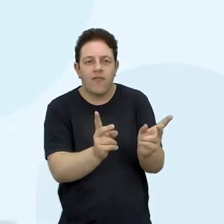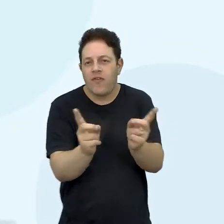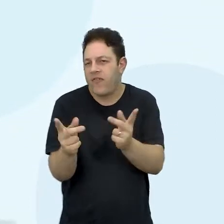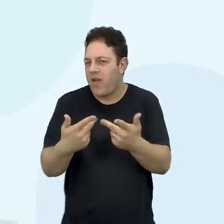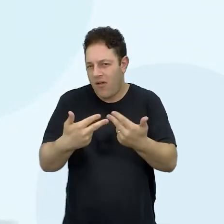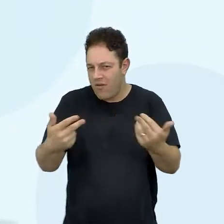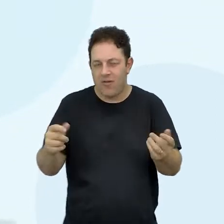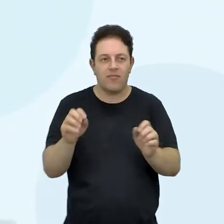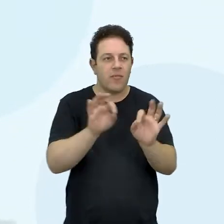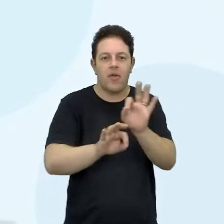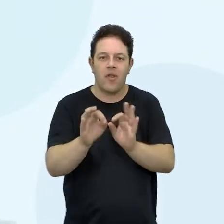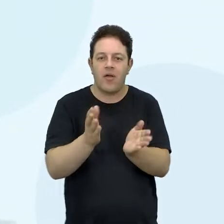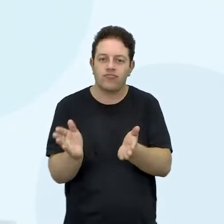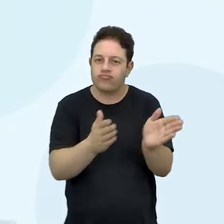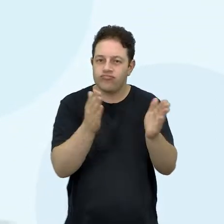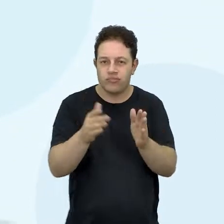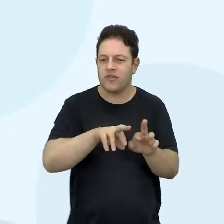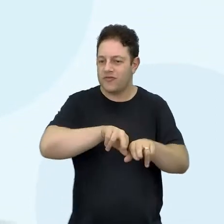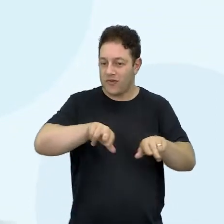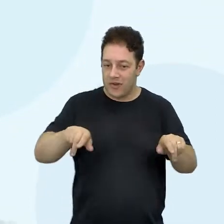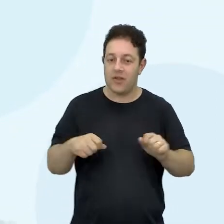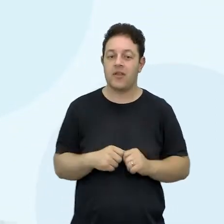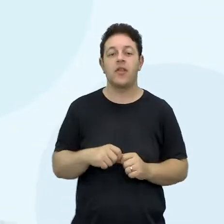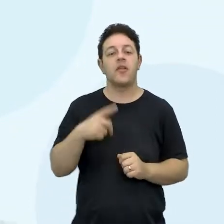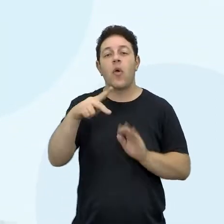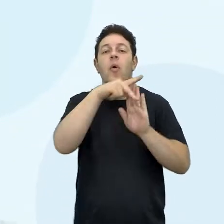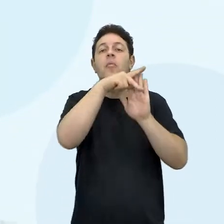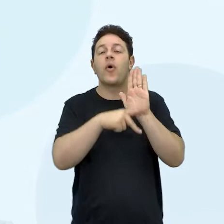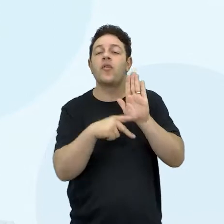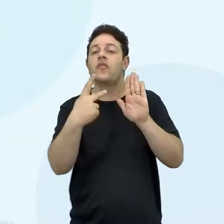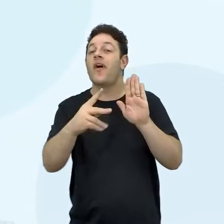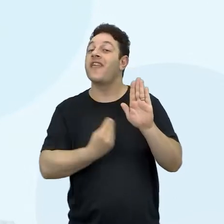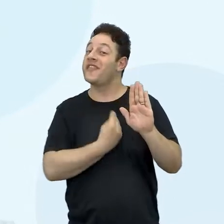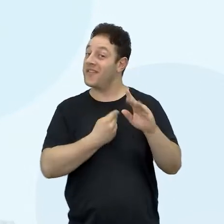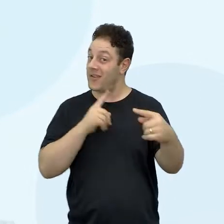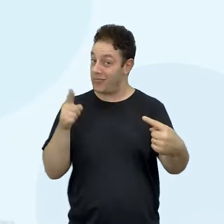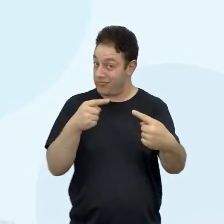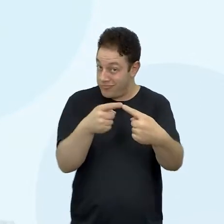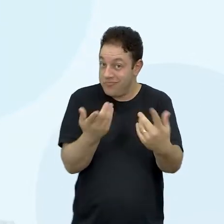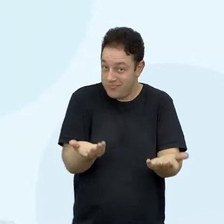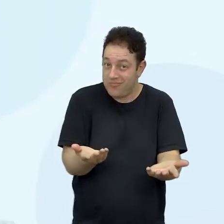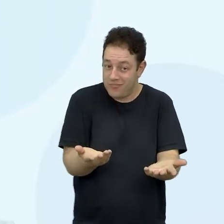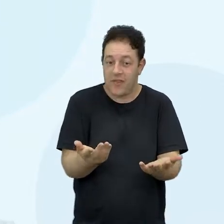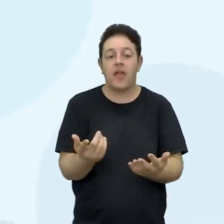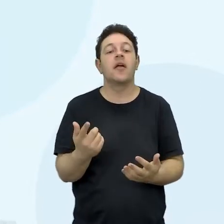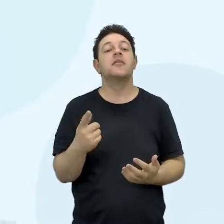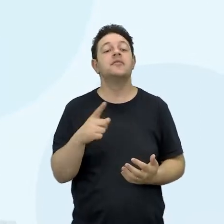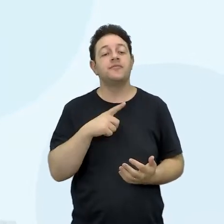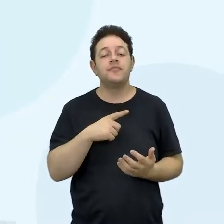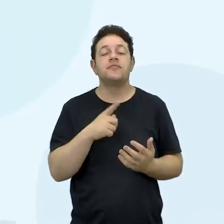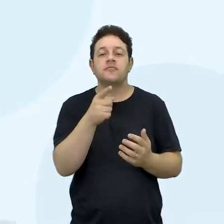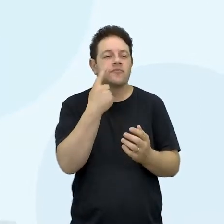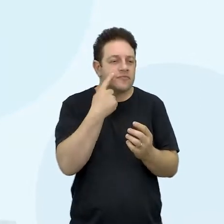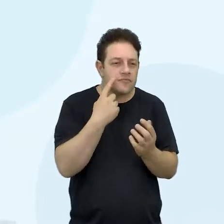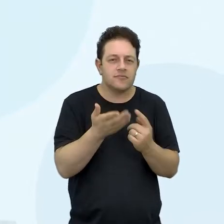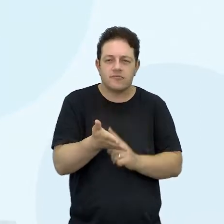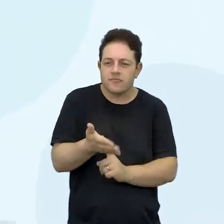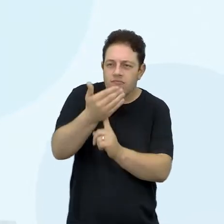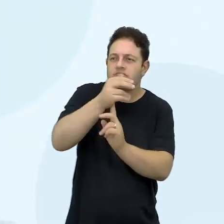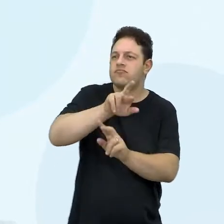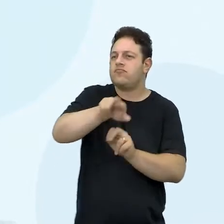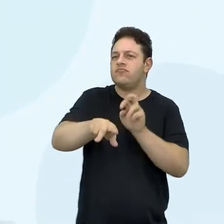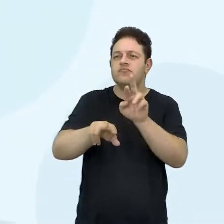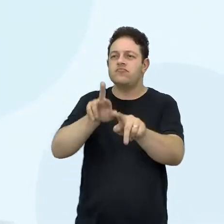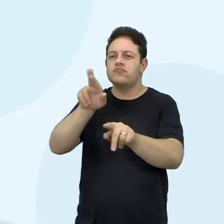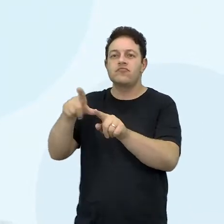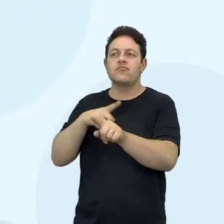sua capacidade produtiva aí, o seu projeto de vida fazendo sentido, considerando as diversas tecnologias